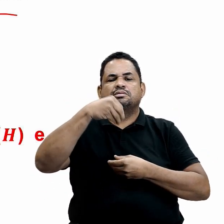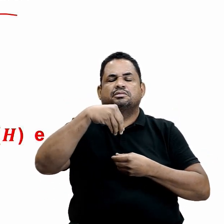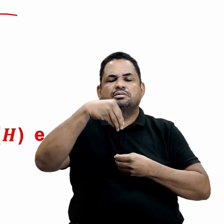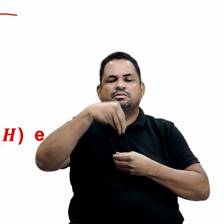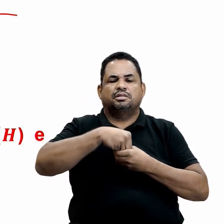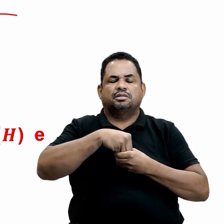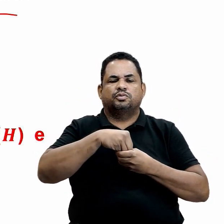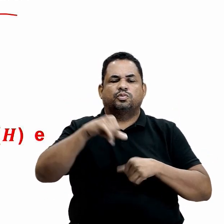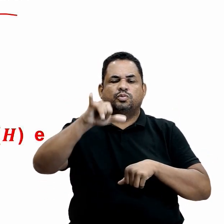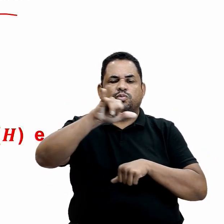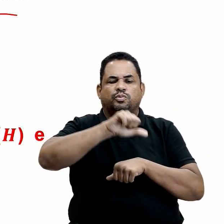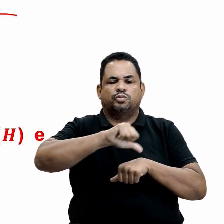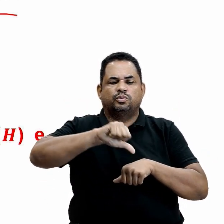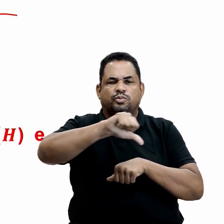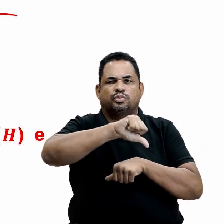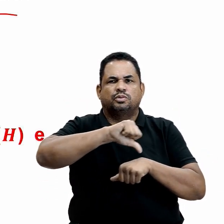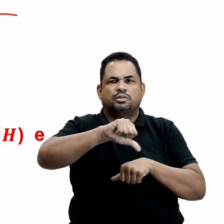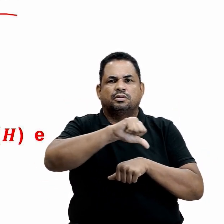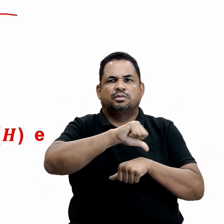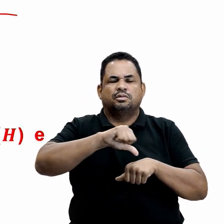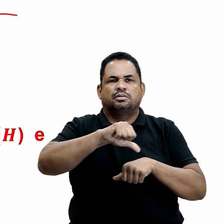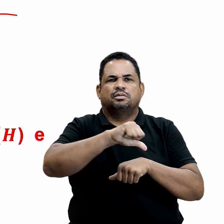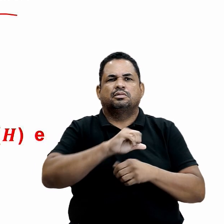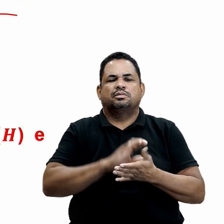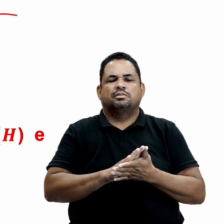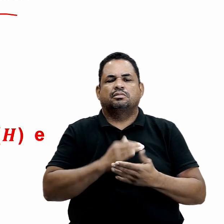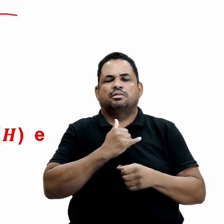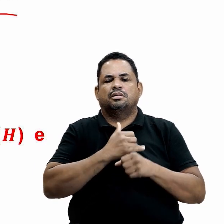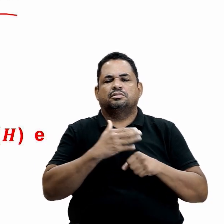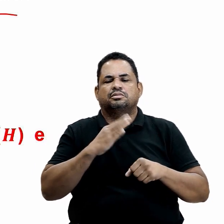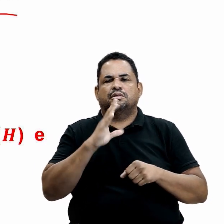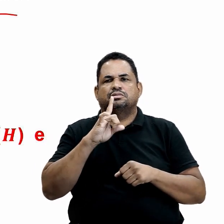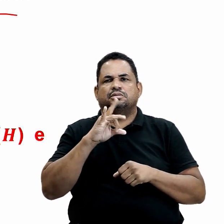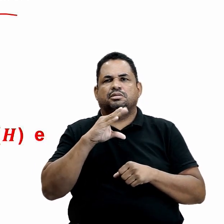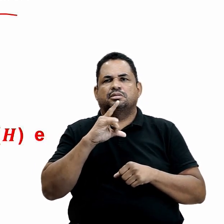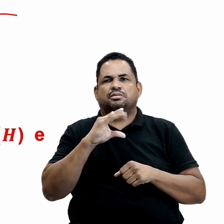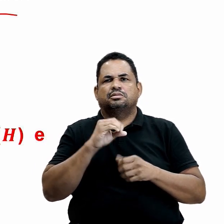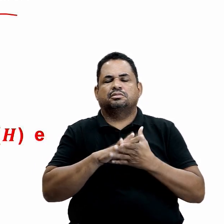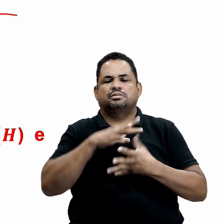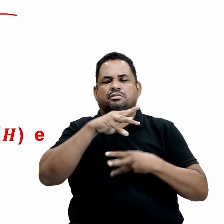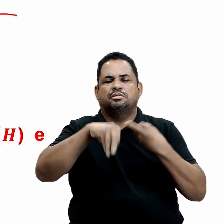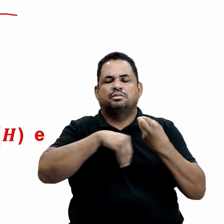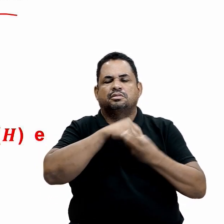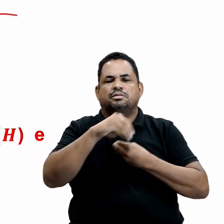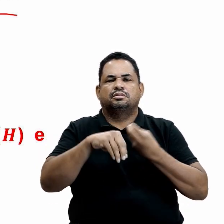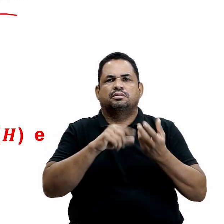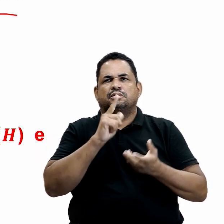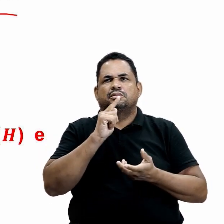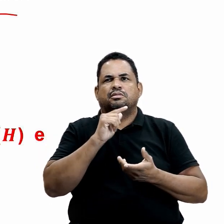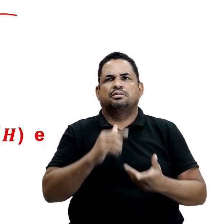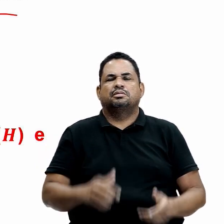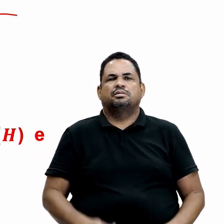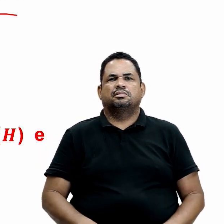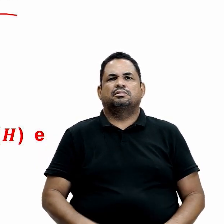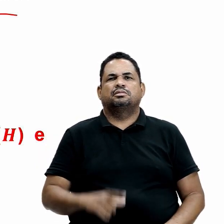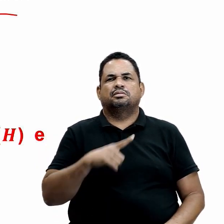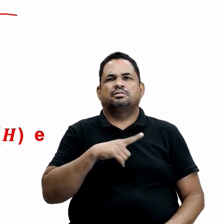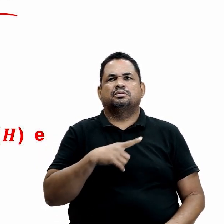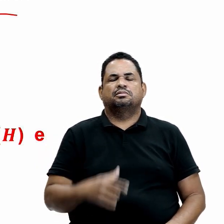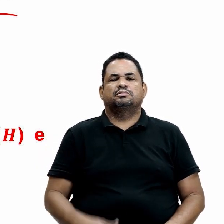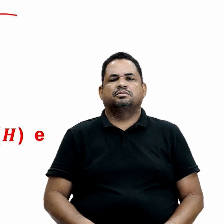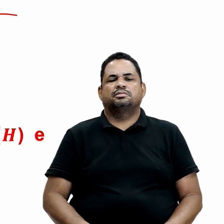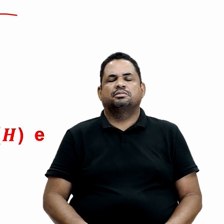o vinagre nada mais é do que o ácido acético, que é dissolvido, e a água tem hidrogênio e